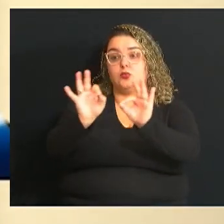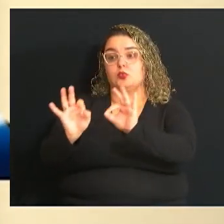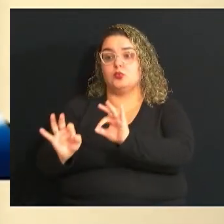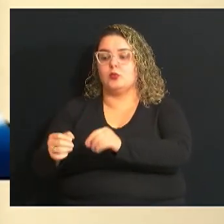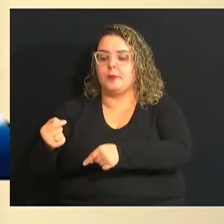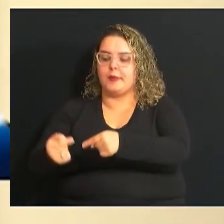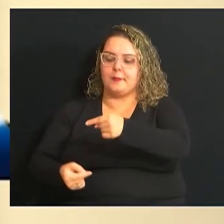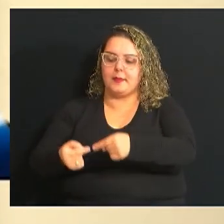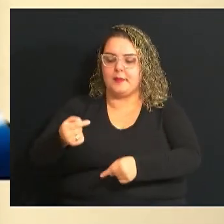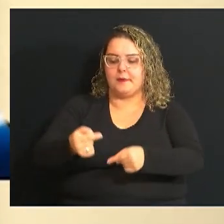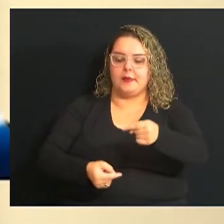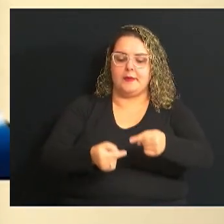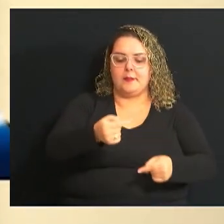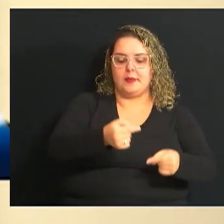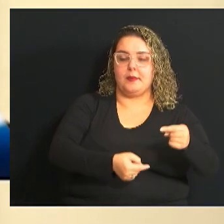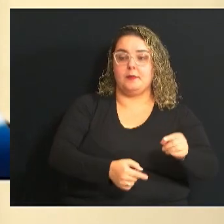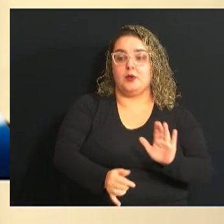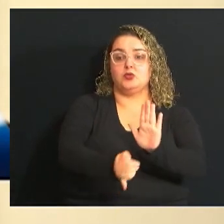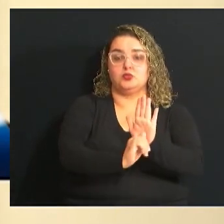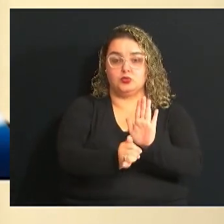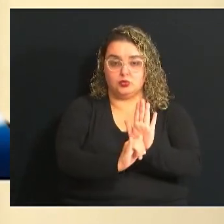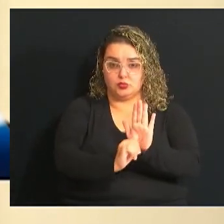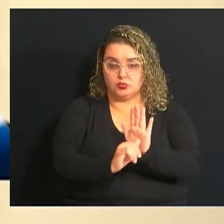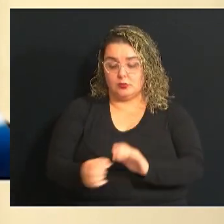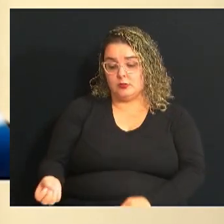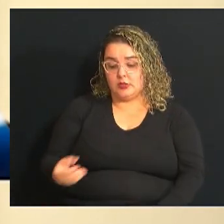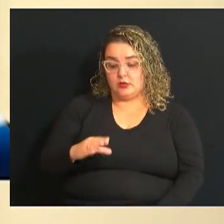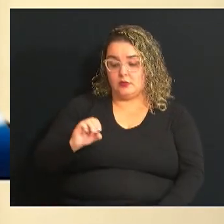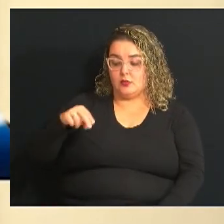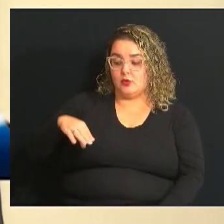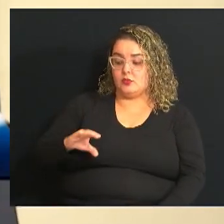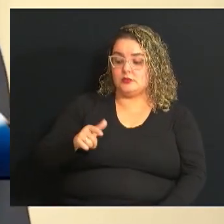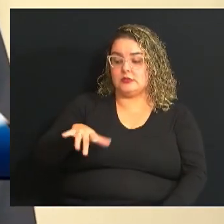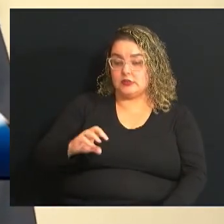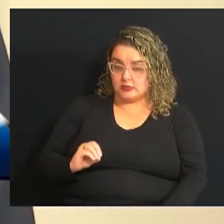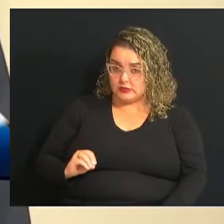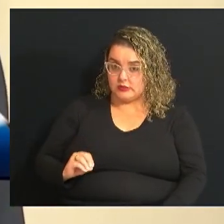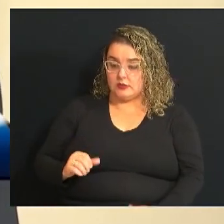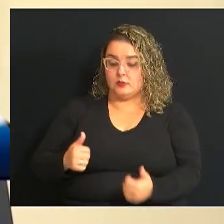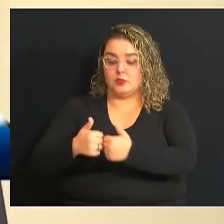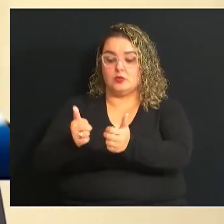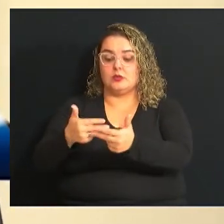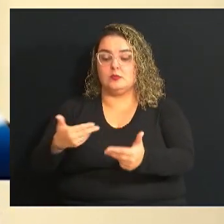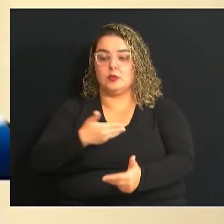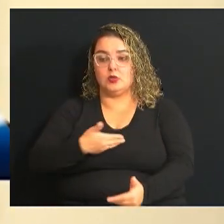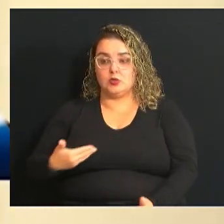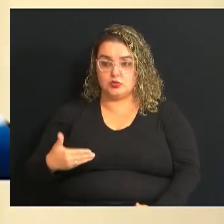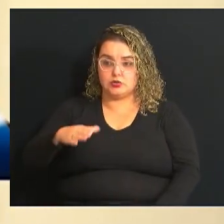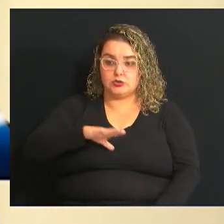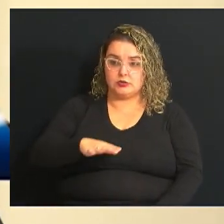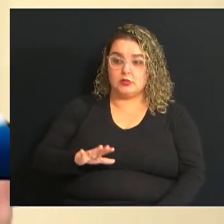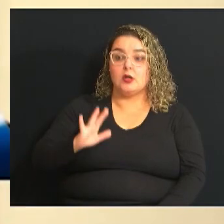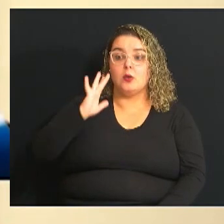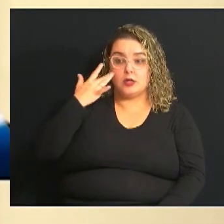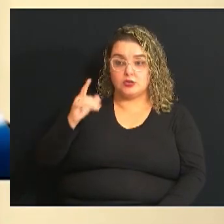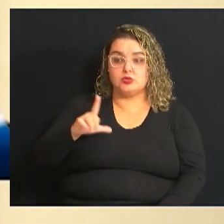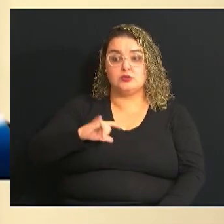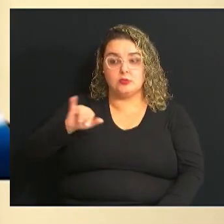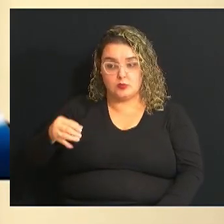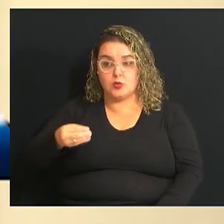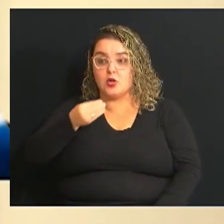É óbvio que essa autorização prevê que o processo se dê por licitação, que a gestão pública, o poder de